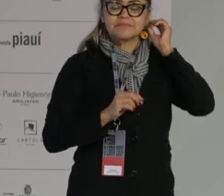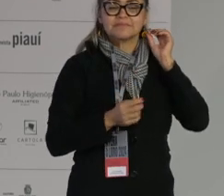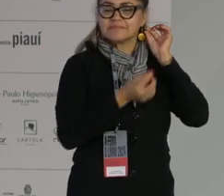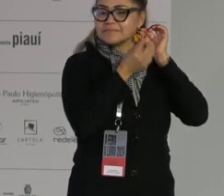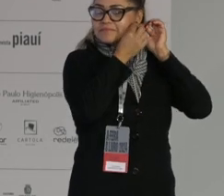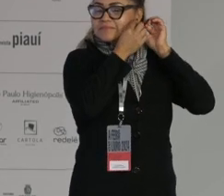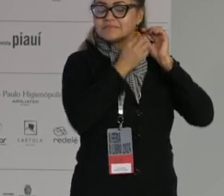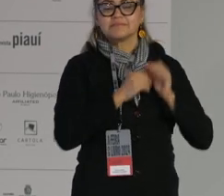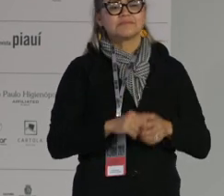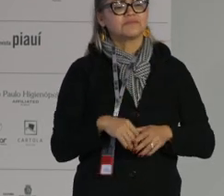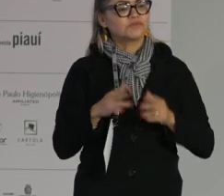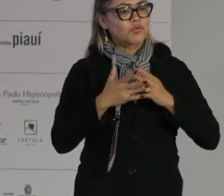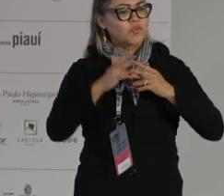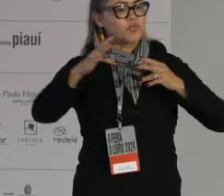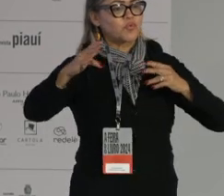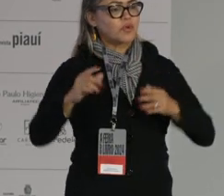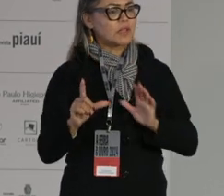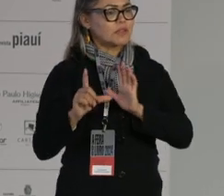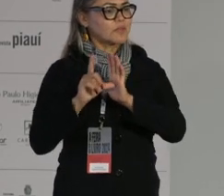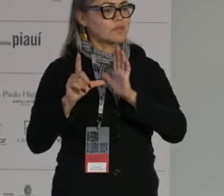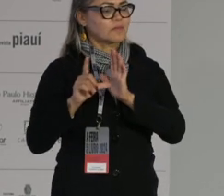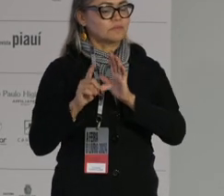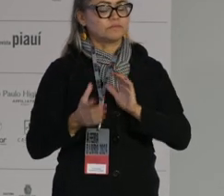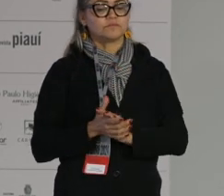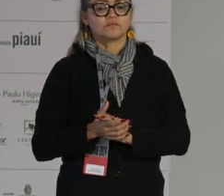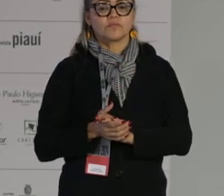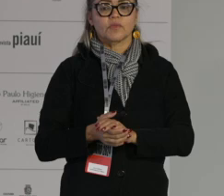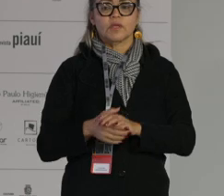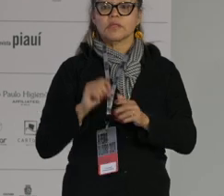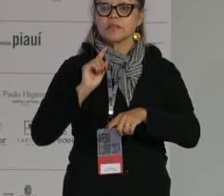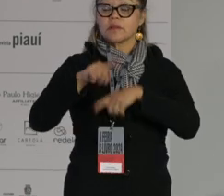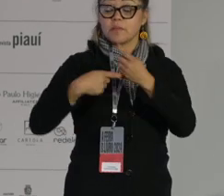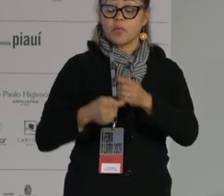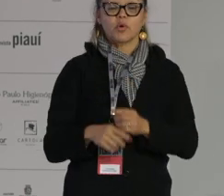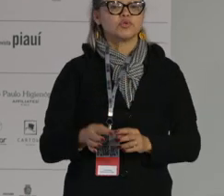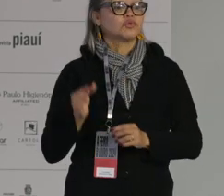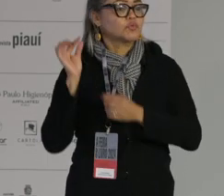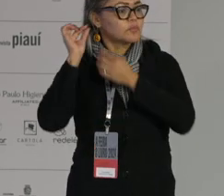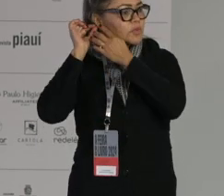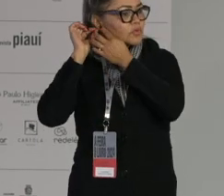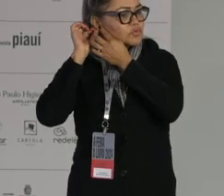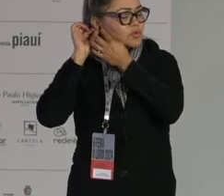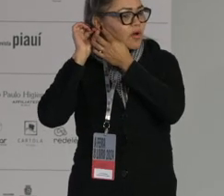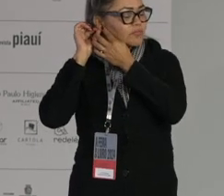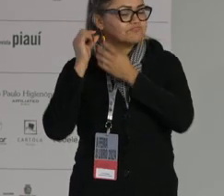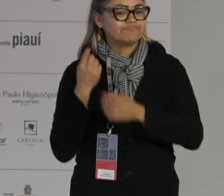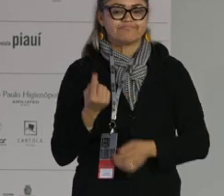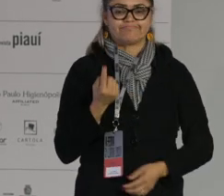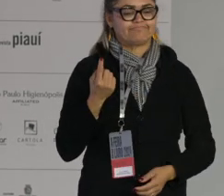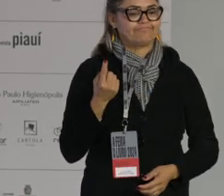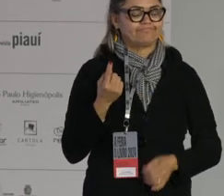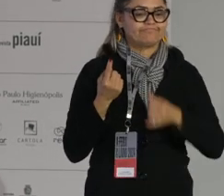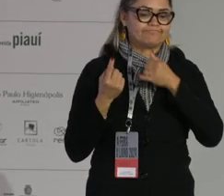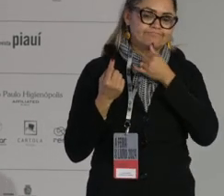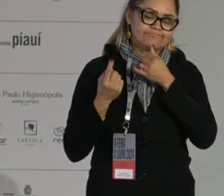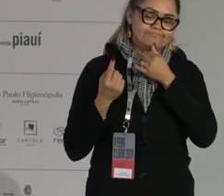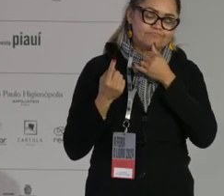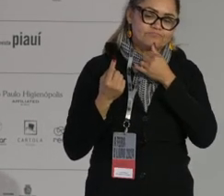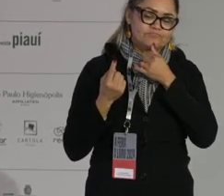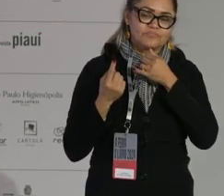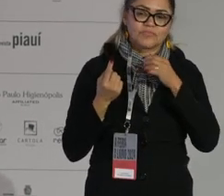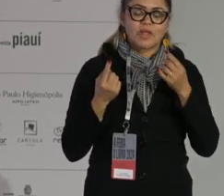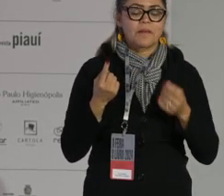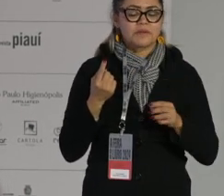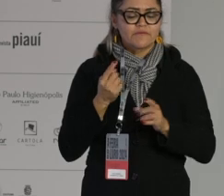joalheria. Ter lançado moda usando um brinco só não foi consolo. Eleonora ainda esperava usar o par